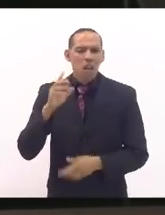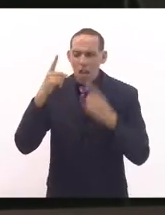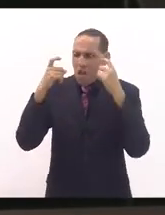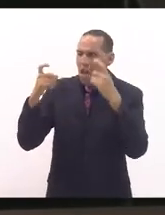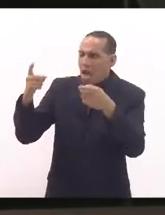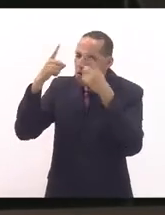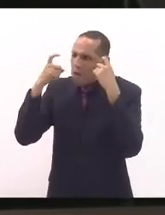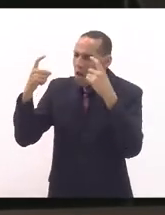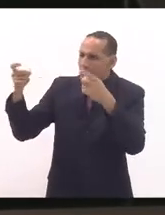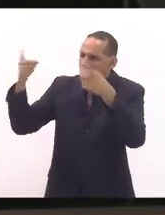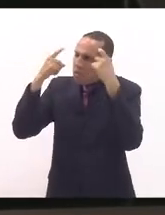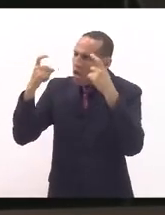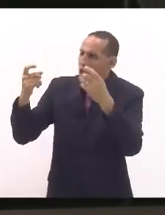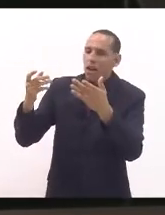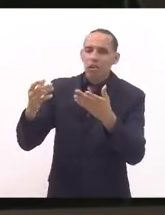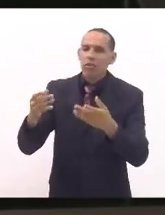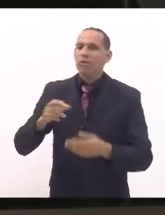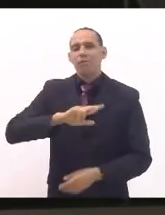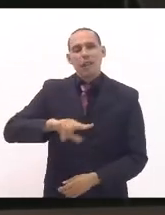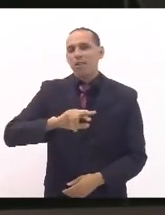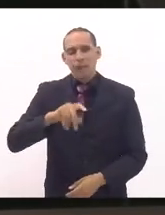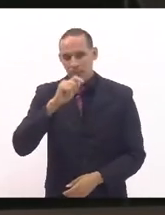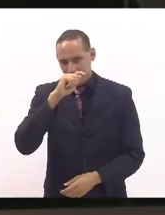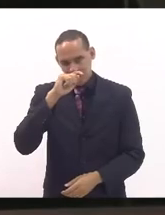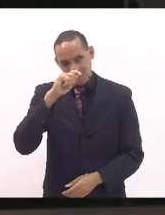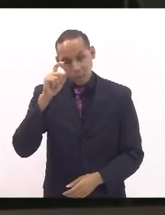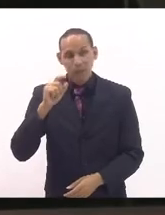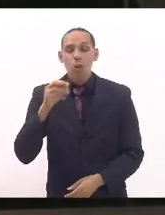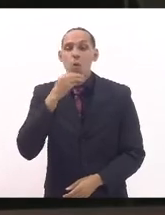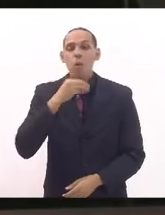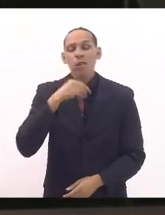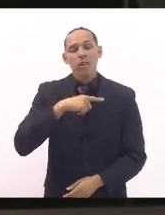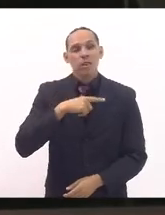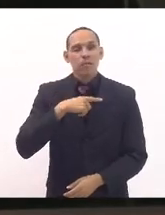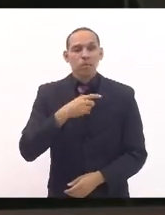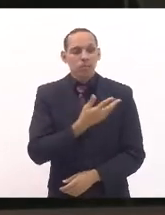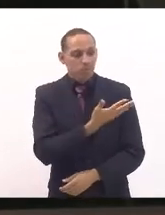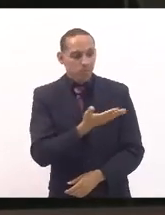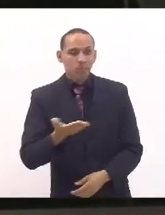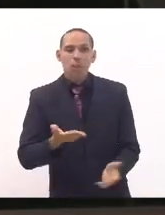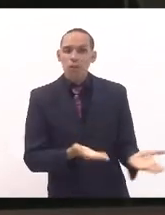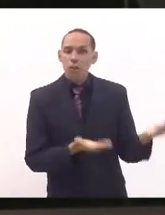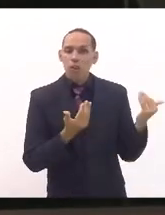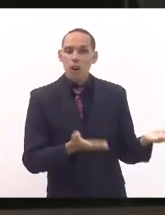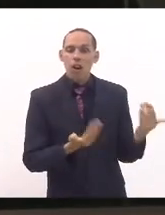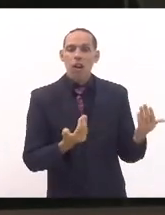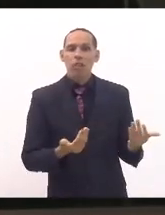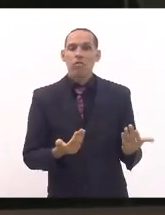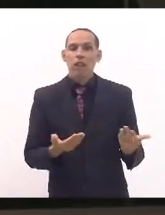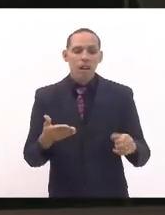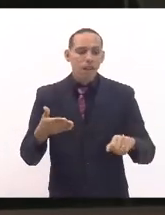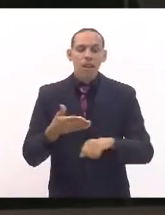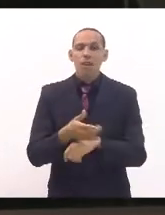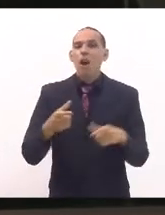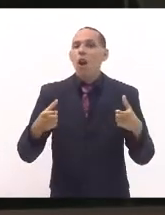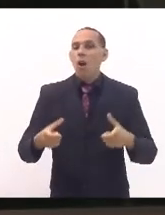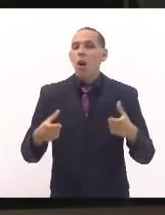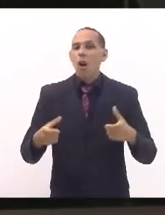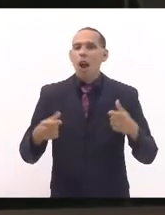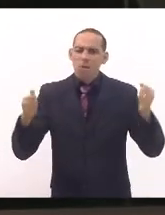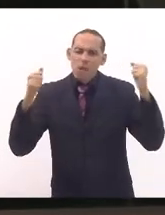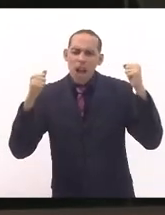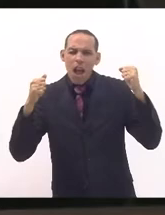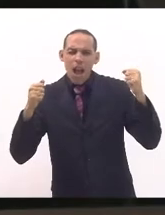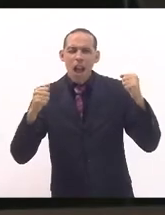o local da violência, e não é. É o local da oportunidade da nossa juventude também, que entra numa direção de torcida, que